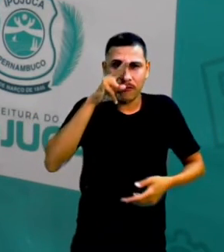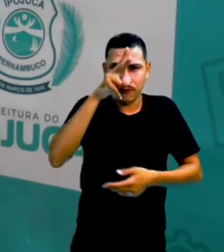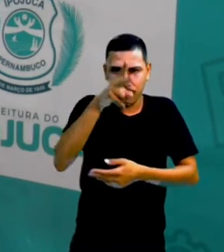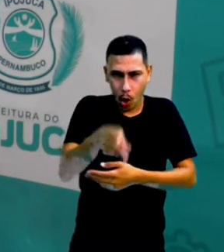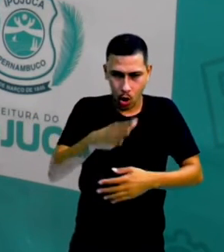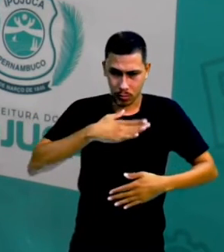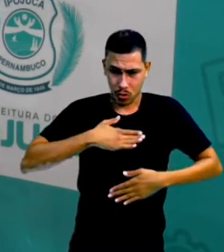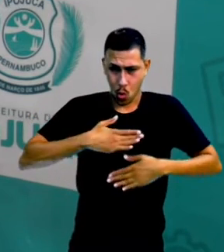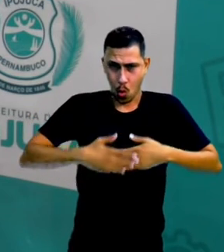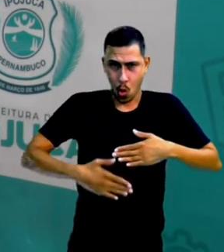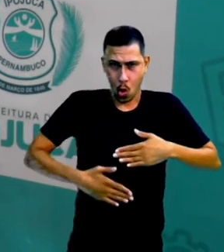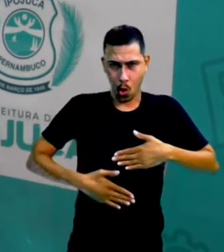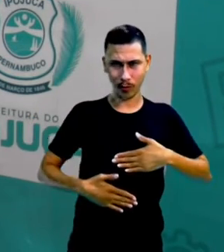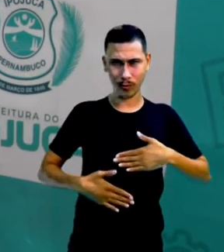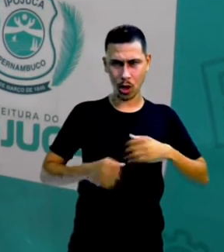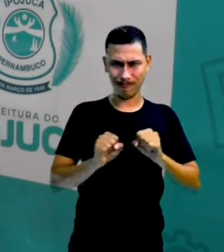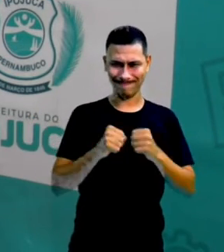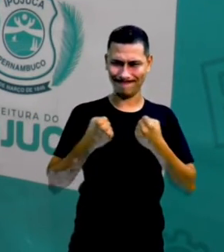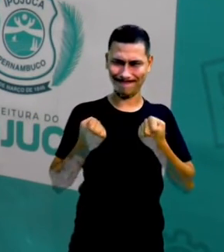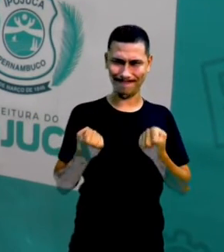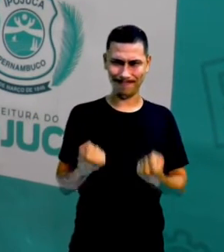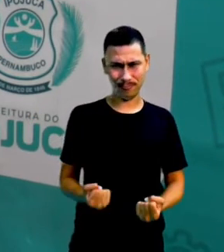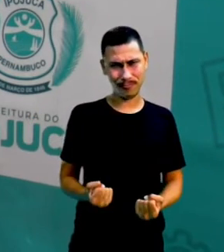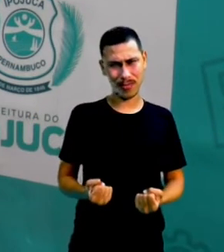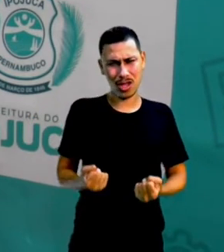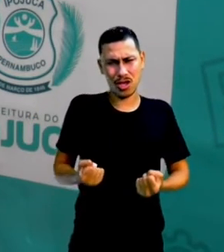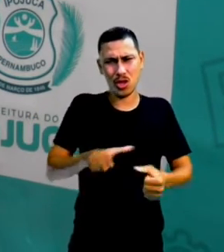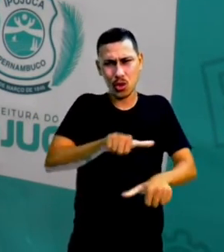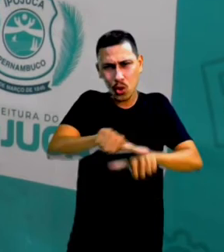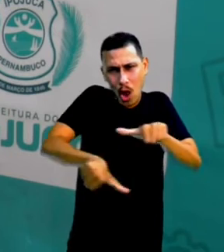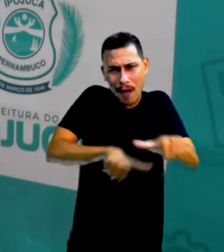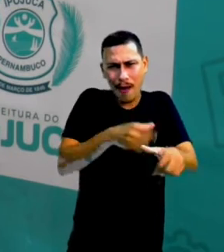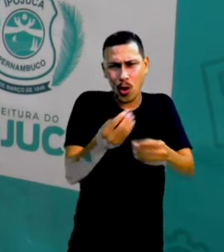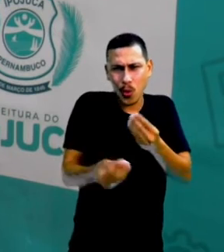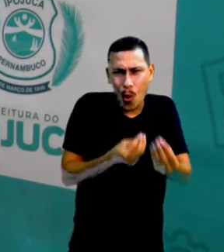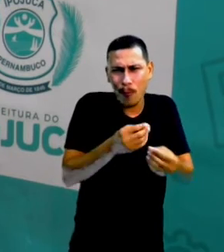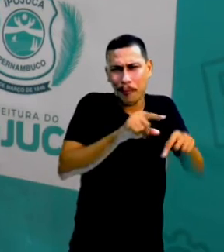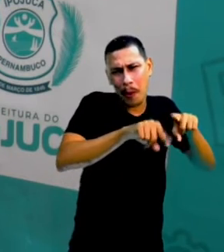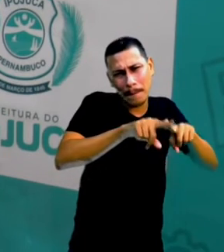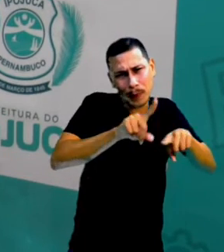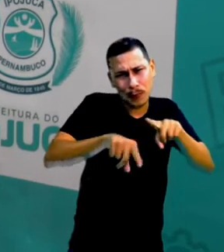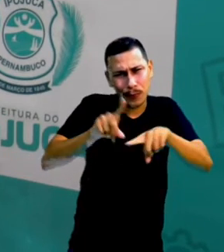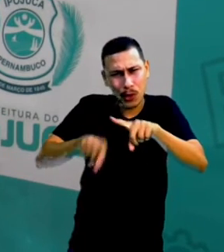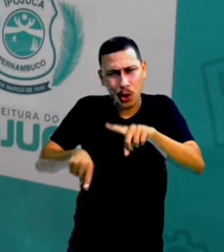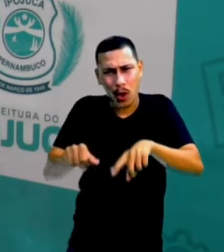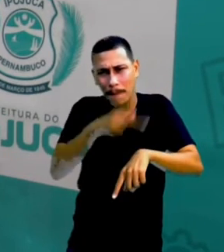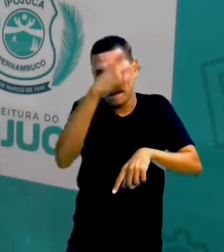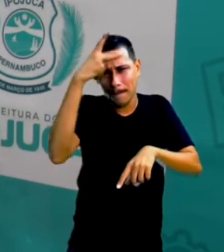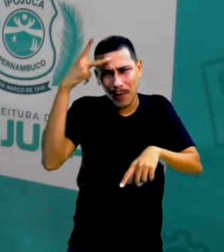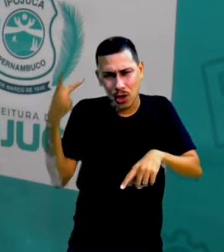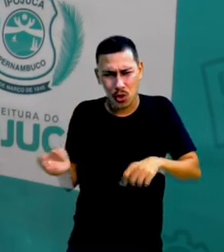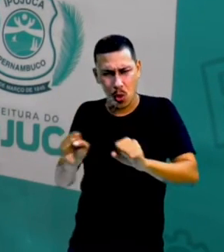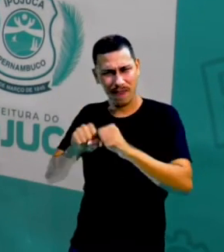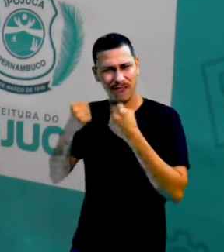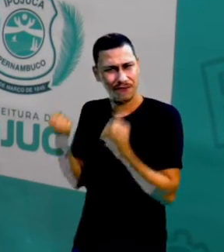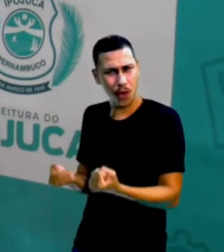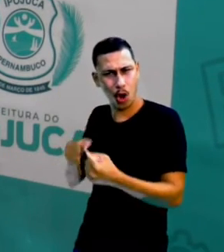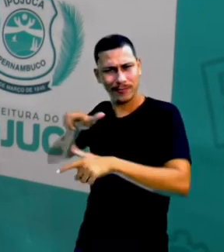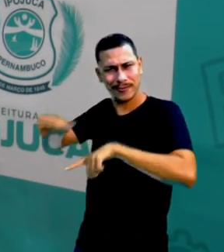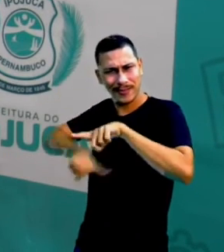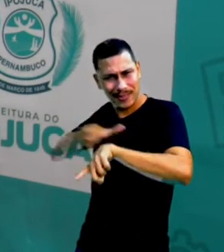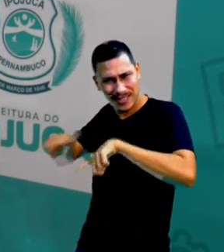uma configuração bem resistente, eles foram vistos como mercadoria. Pessoas que iriam ter uma força de